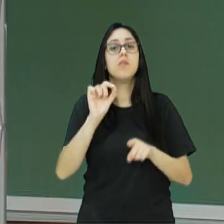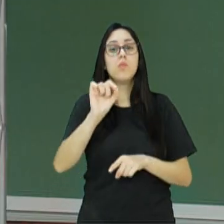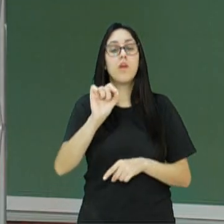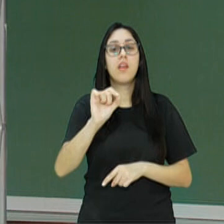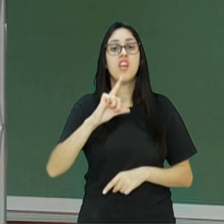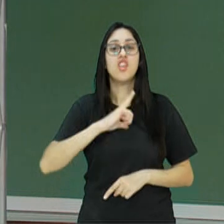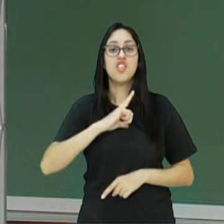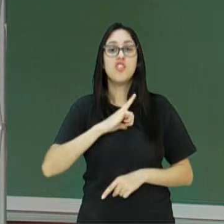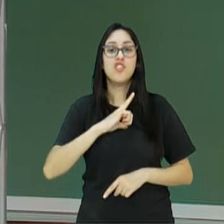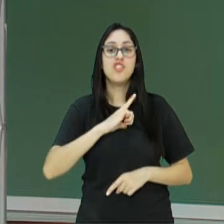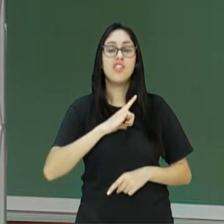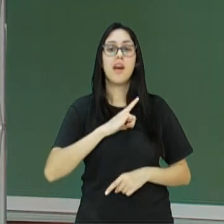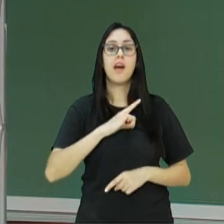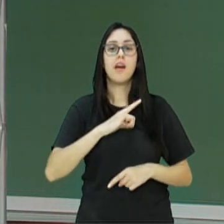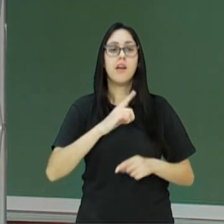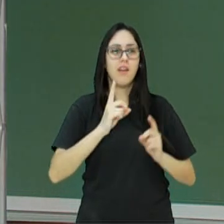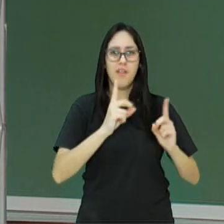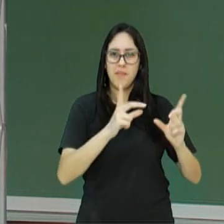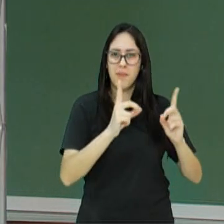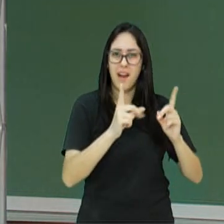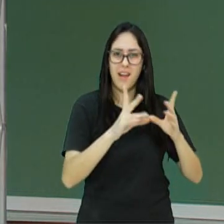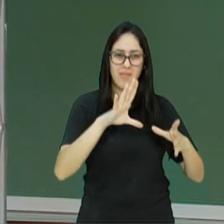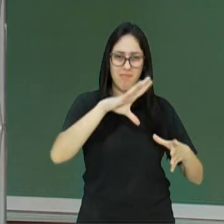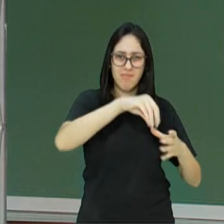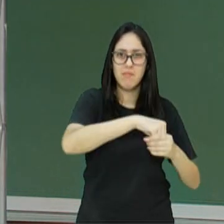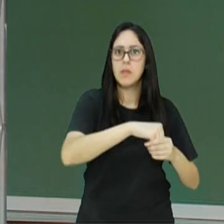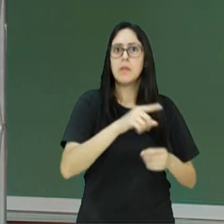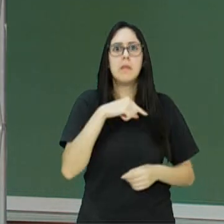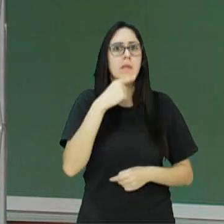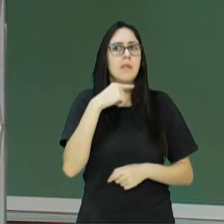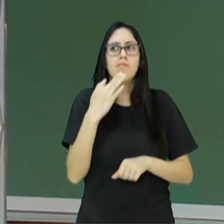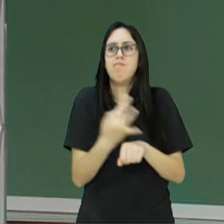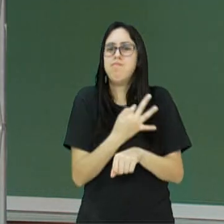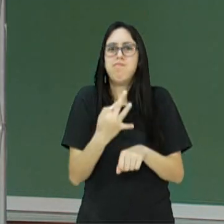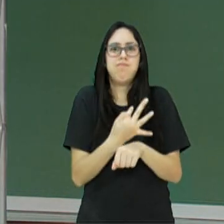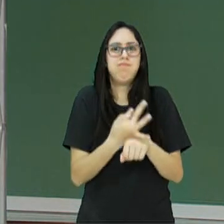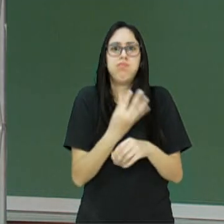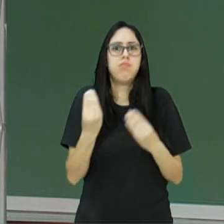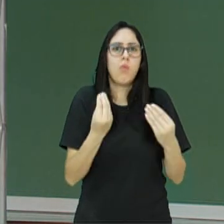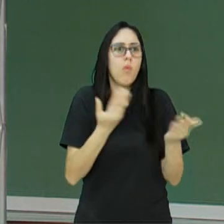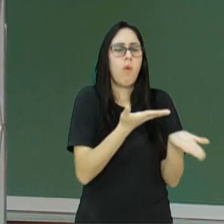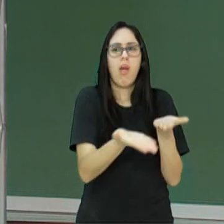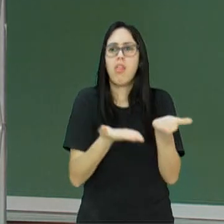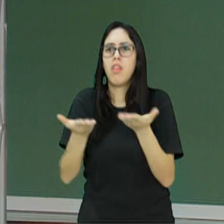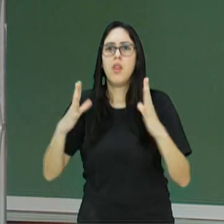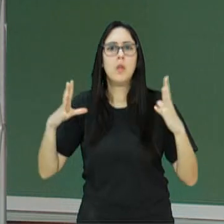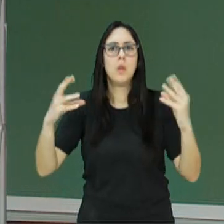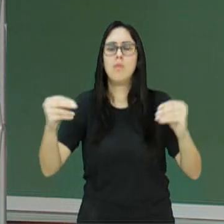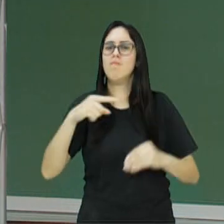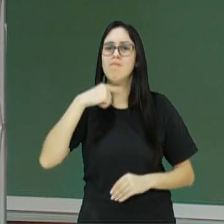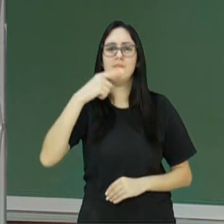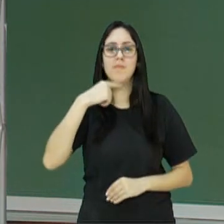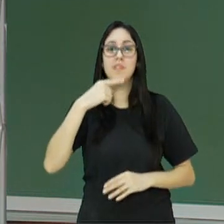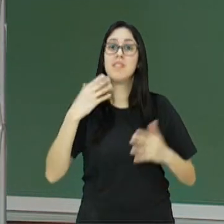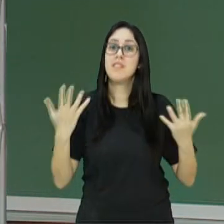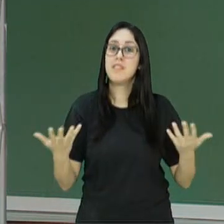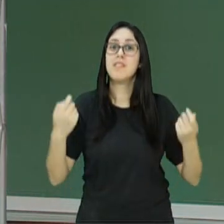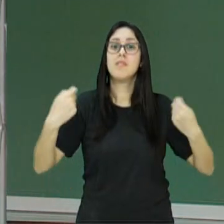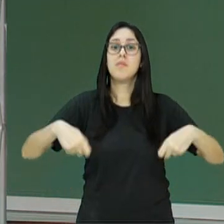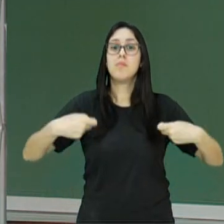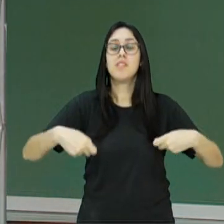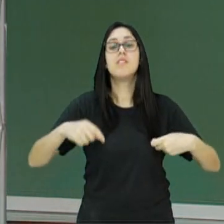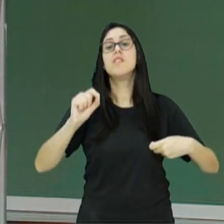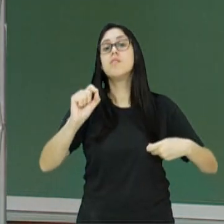ele mostrava-se incapaz de atender essas demandas. Então havia necessidade de você diversificar os